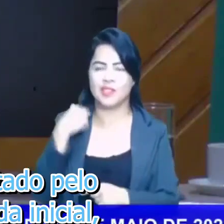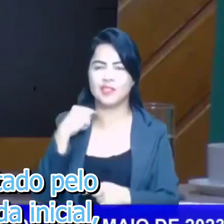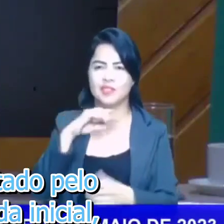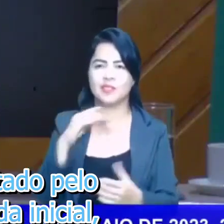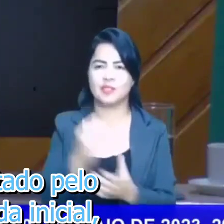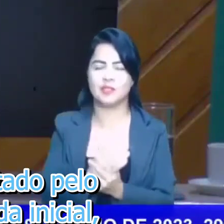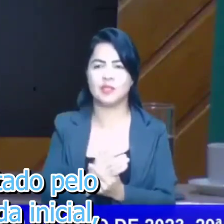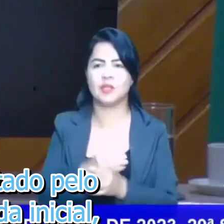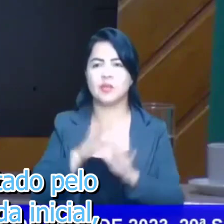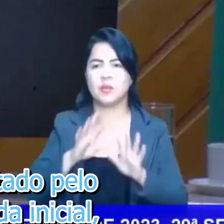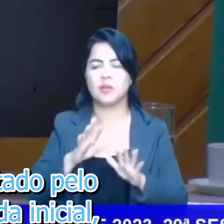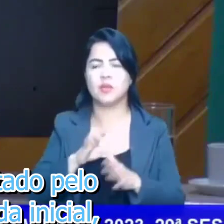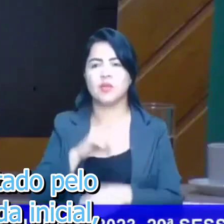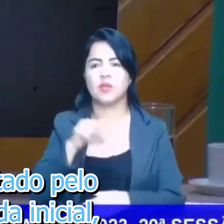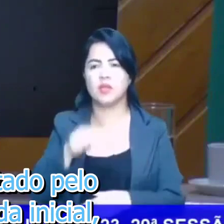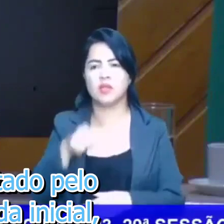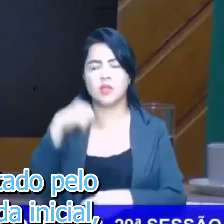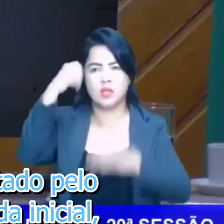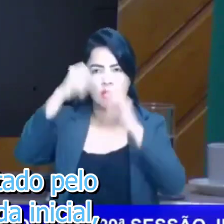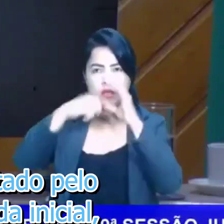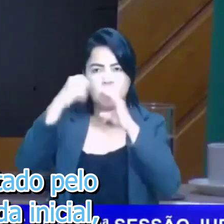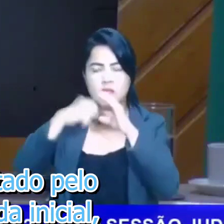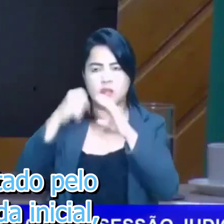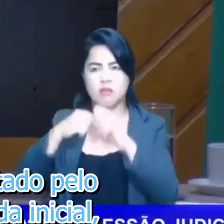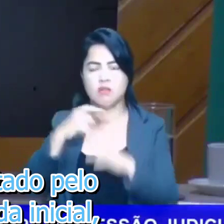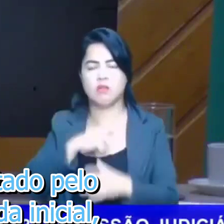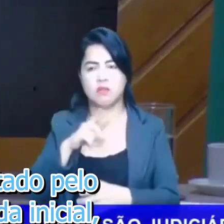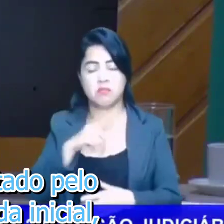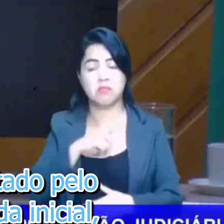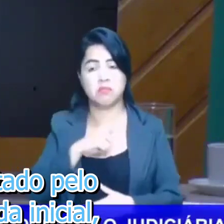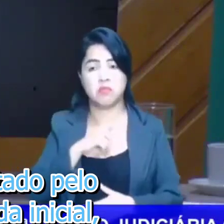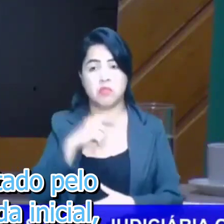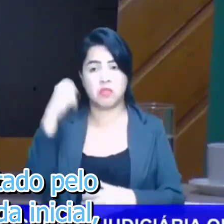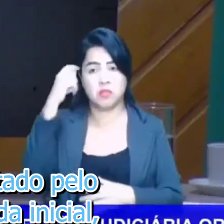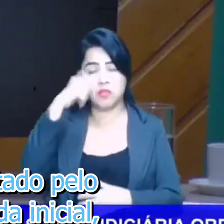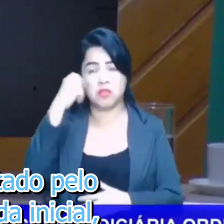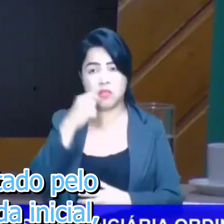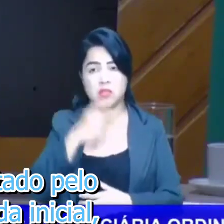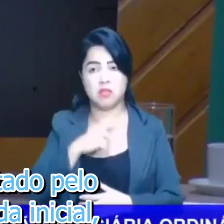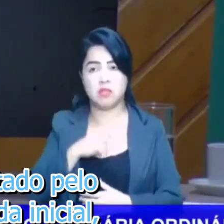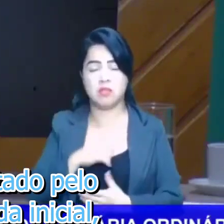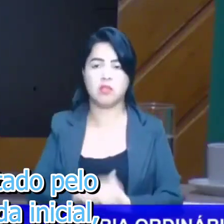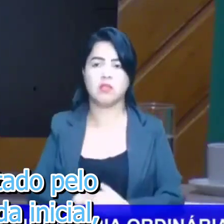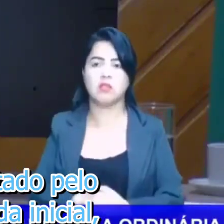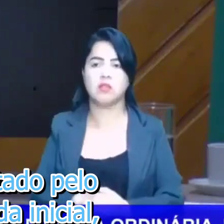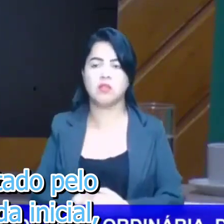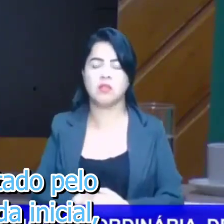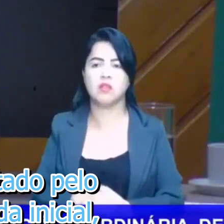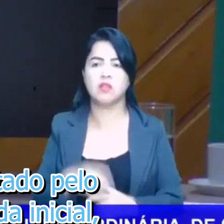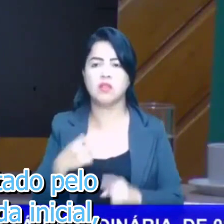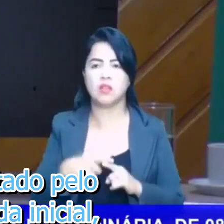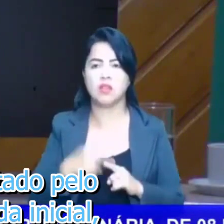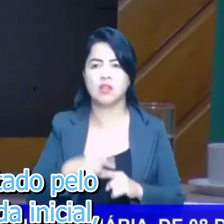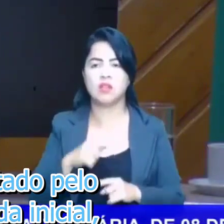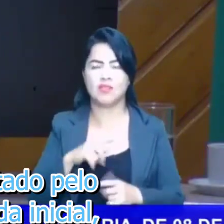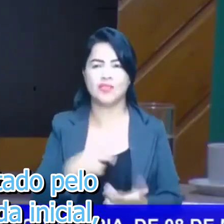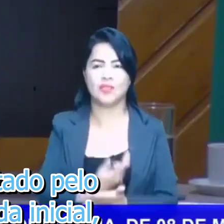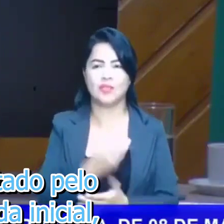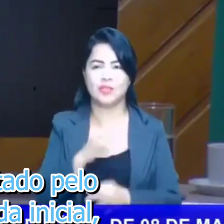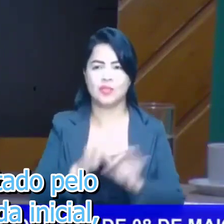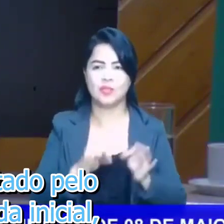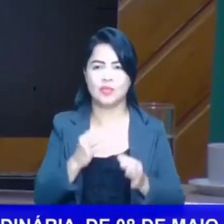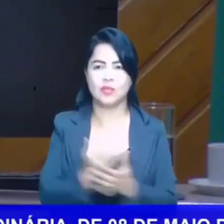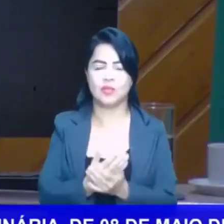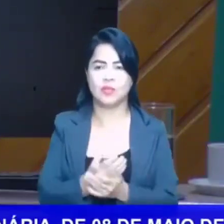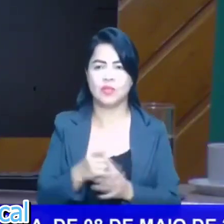com algumas ressalvas. Há aqui um vídeo que foi acostado pelo Ministério Público Eleitoral por ocasião do ajuizamento da inicial.